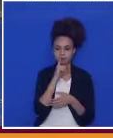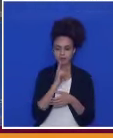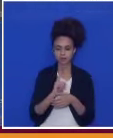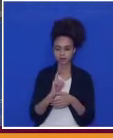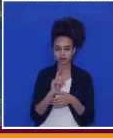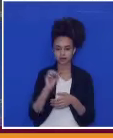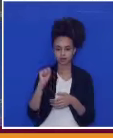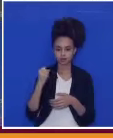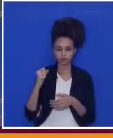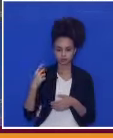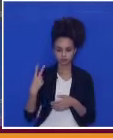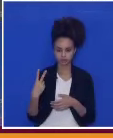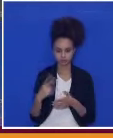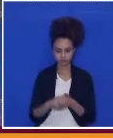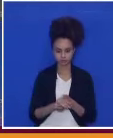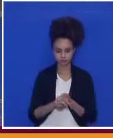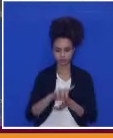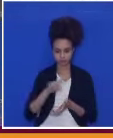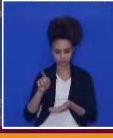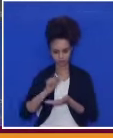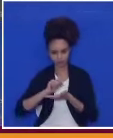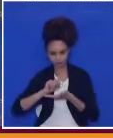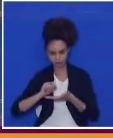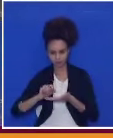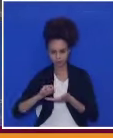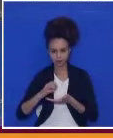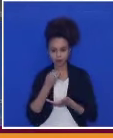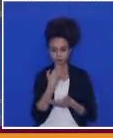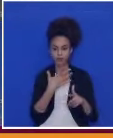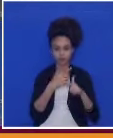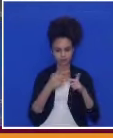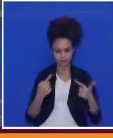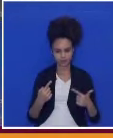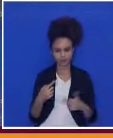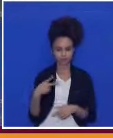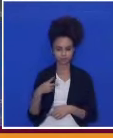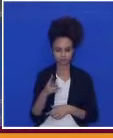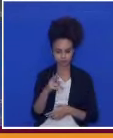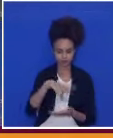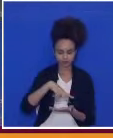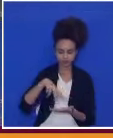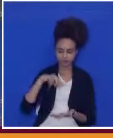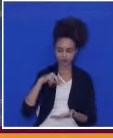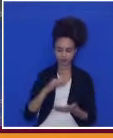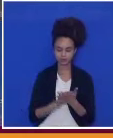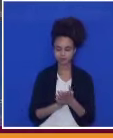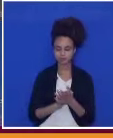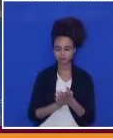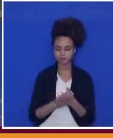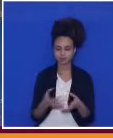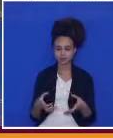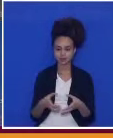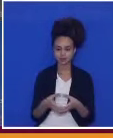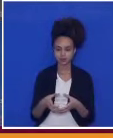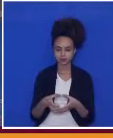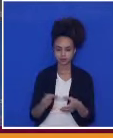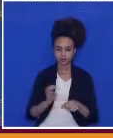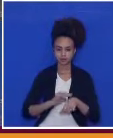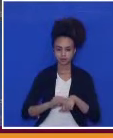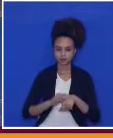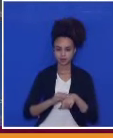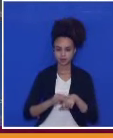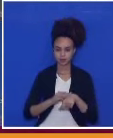sair para você. E aí, tá marcando? Boa sorte. Vamos seguir sorteando. Bola marrom, número 84.